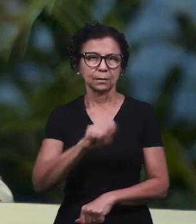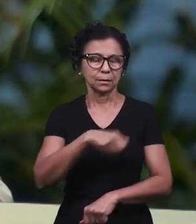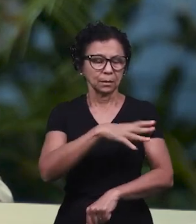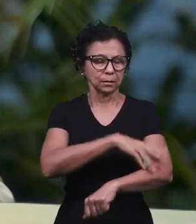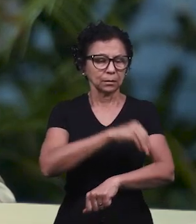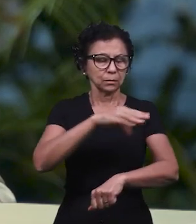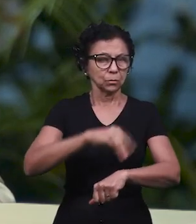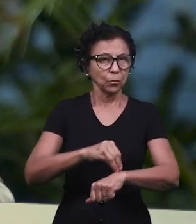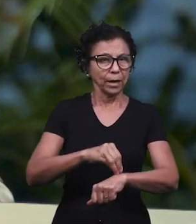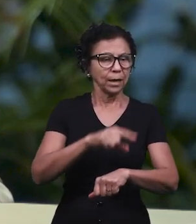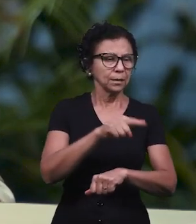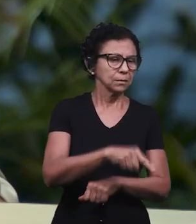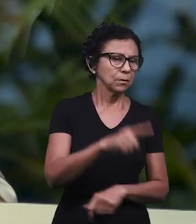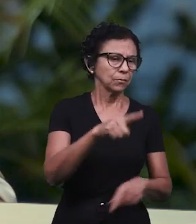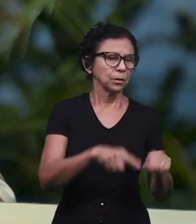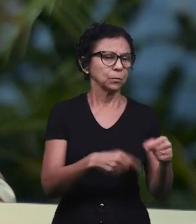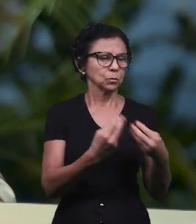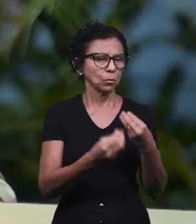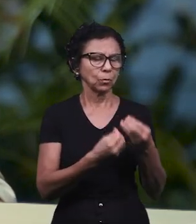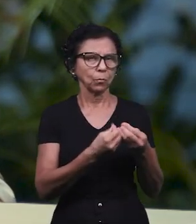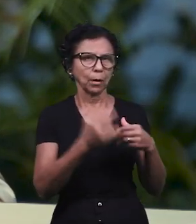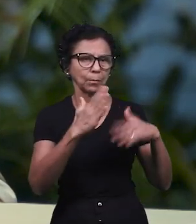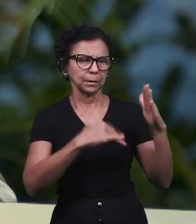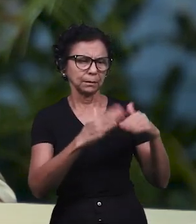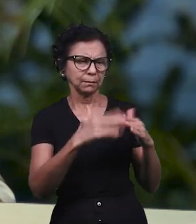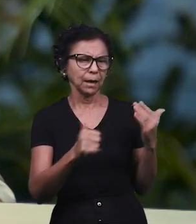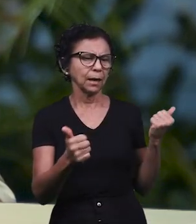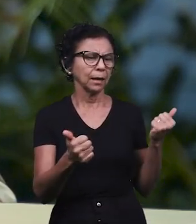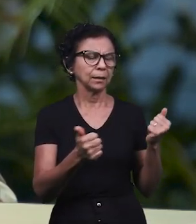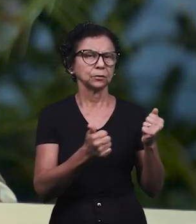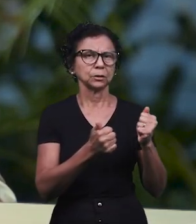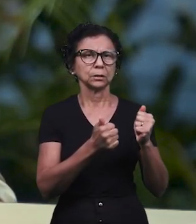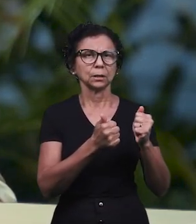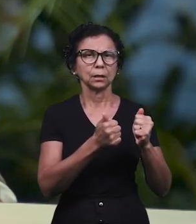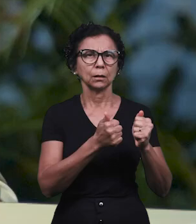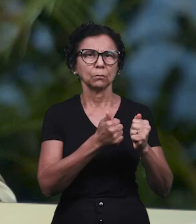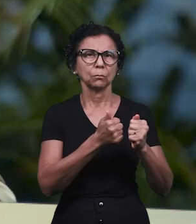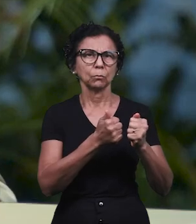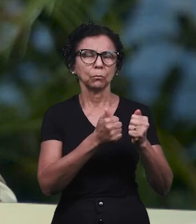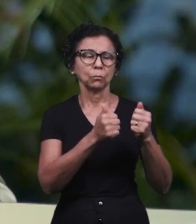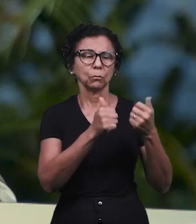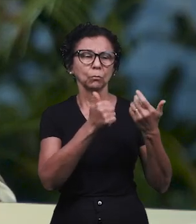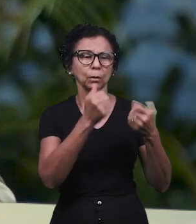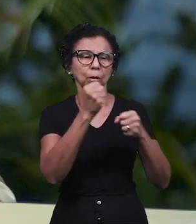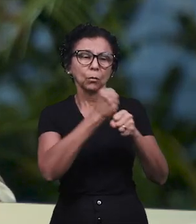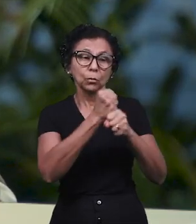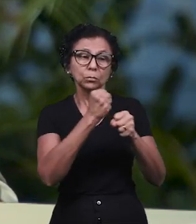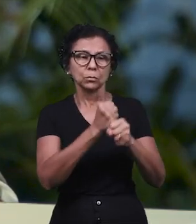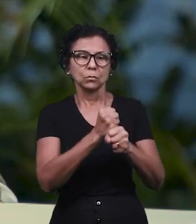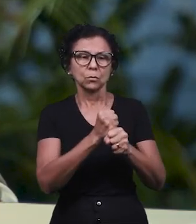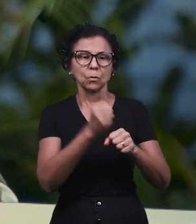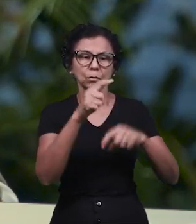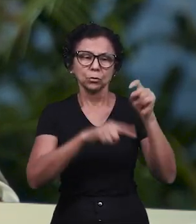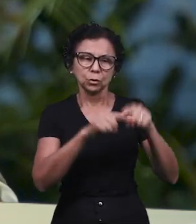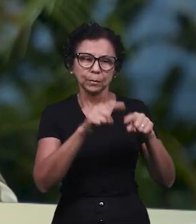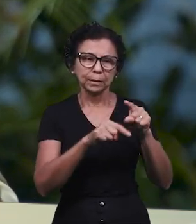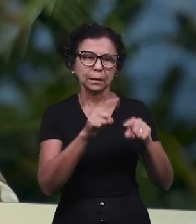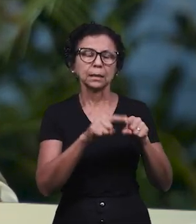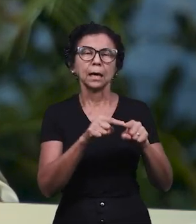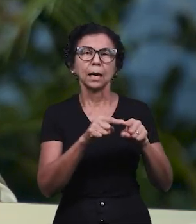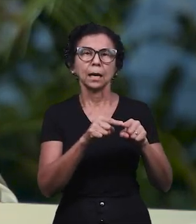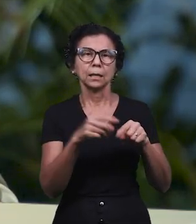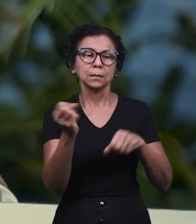aquilo que é a inovação para o nosso meio. E a gente sabe que é muito importante que a gente acompanhe esse processo e a